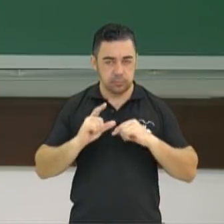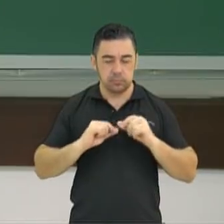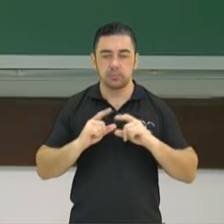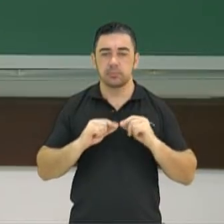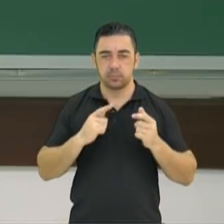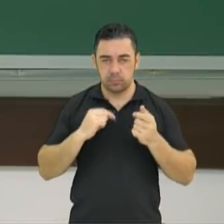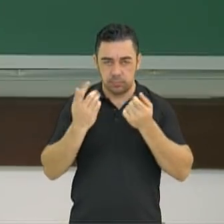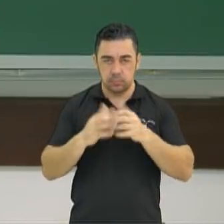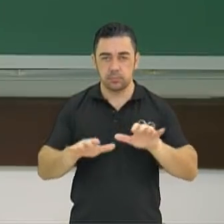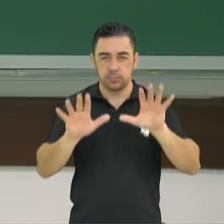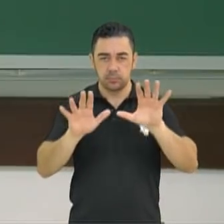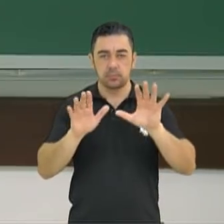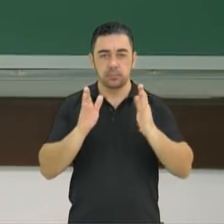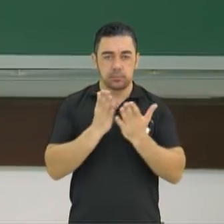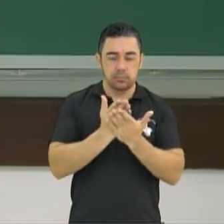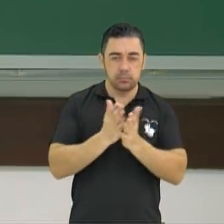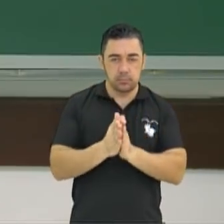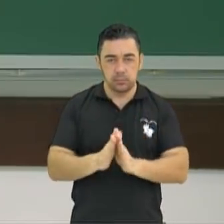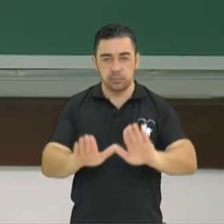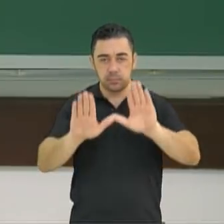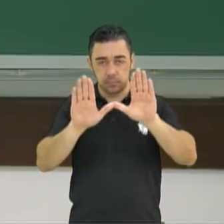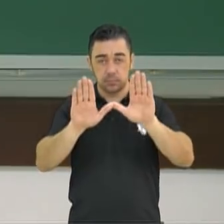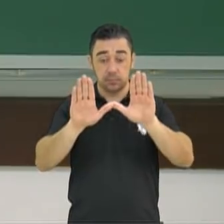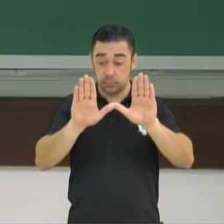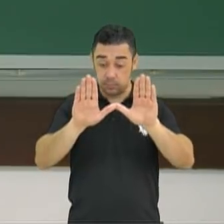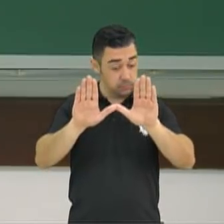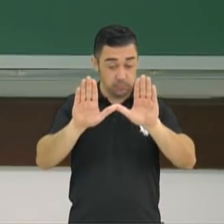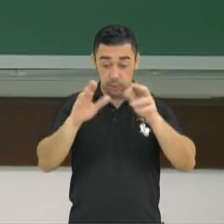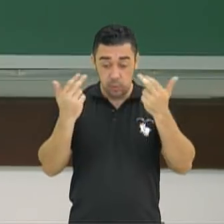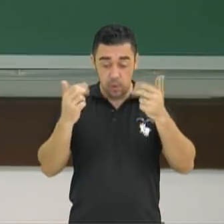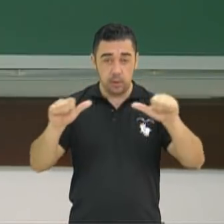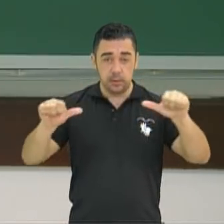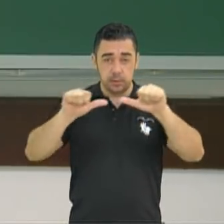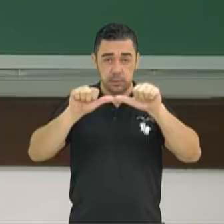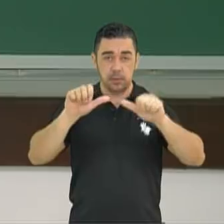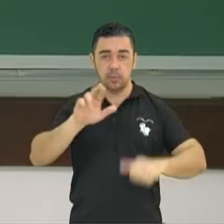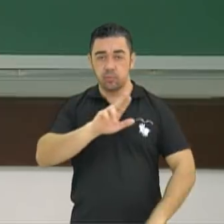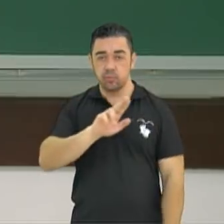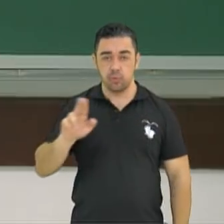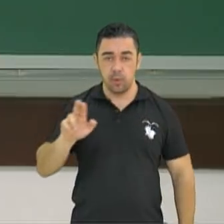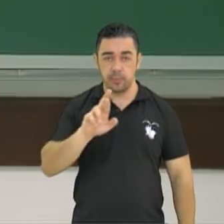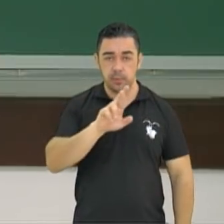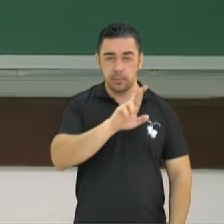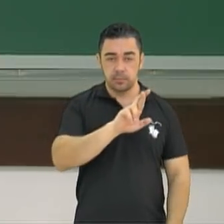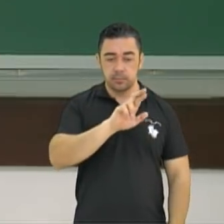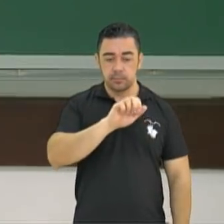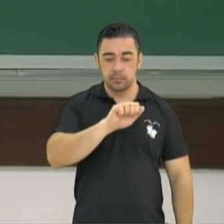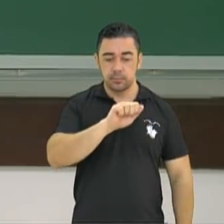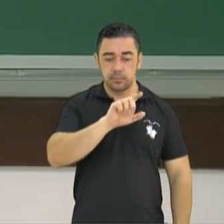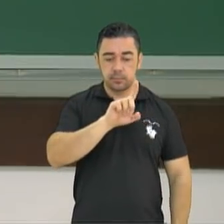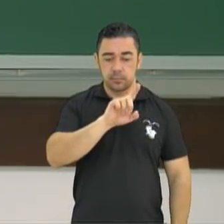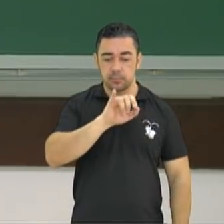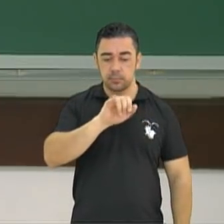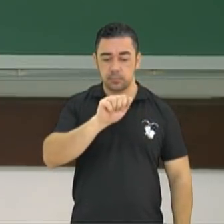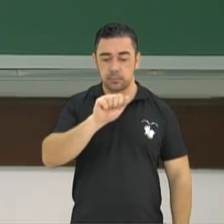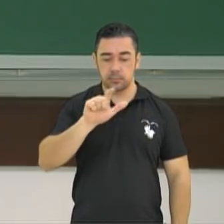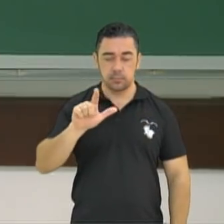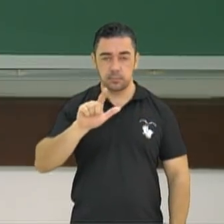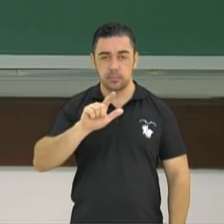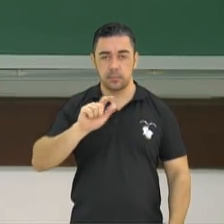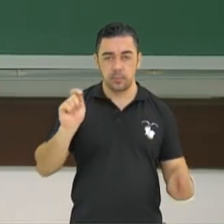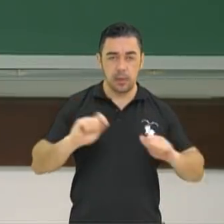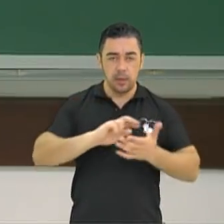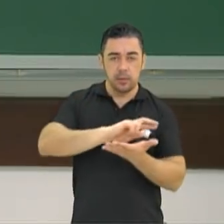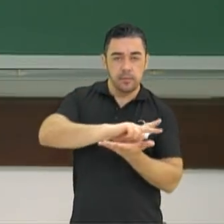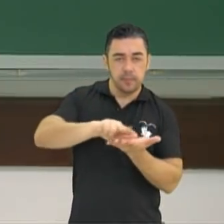ficar com duas metades iguais. Então, esse tipo de simetria eu chamo de radial, porque eu tenho várias possibilidades